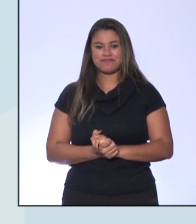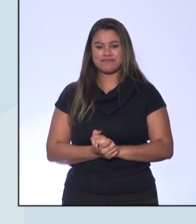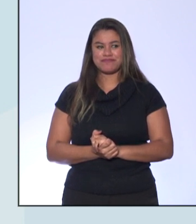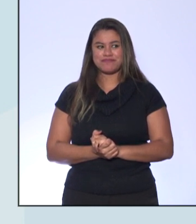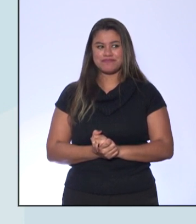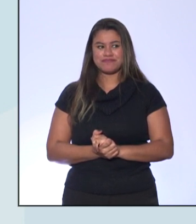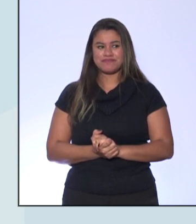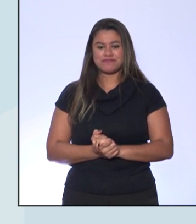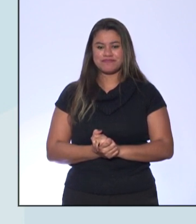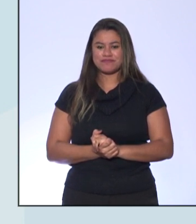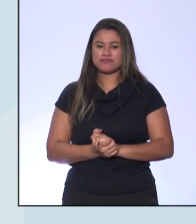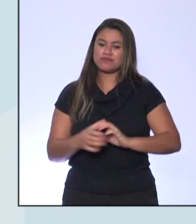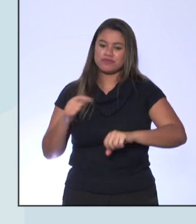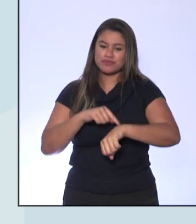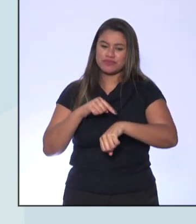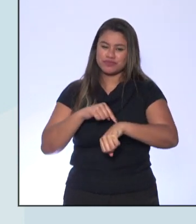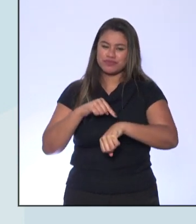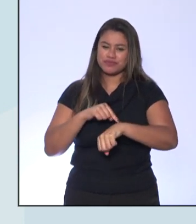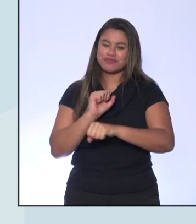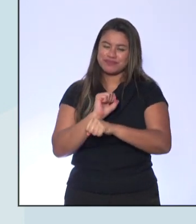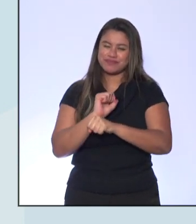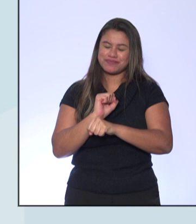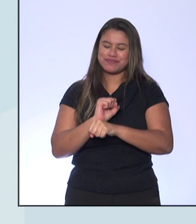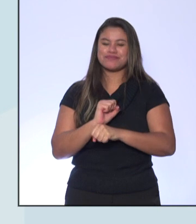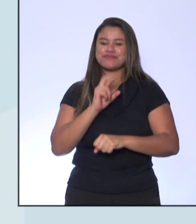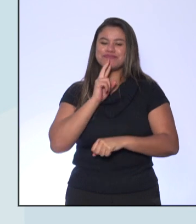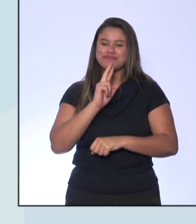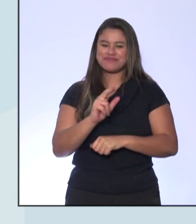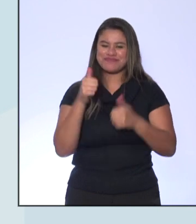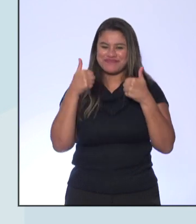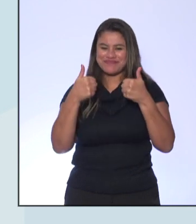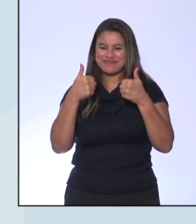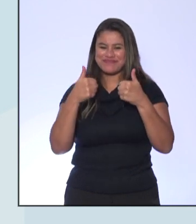A gente vai dar um tempinho para vocês responderem. Pode ser?